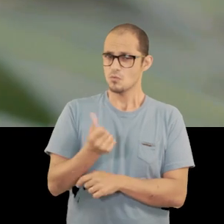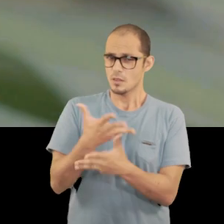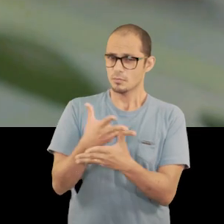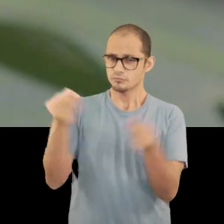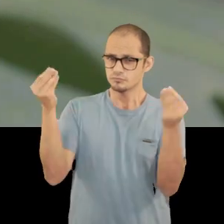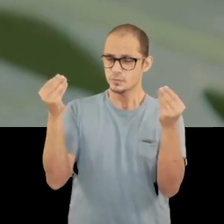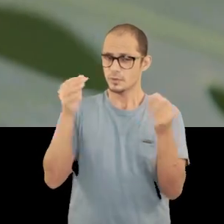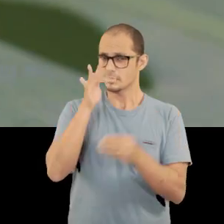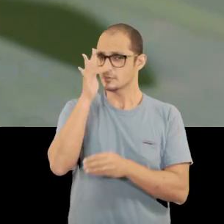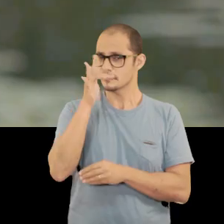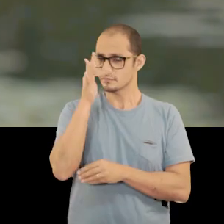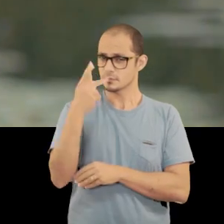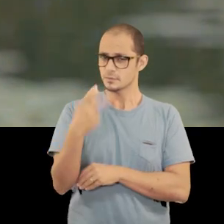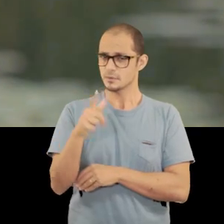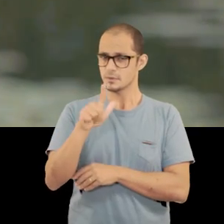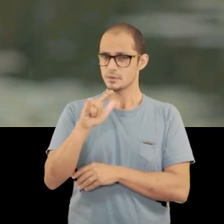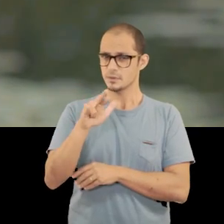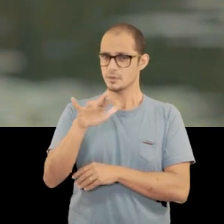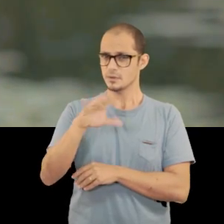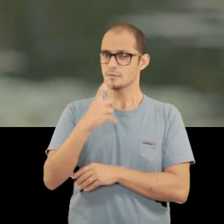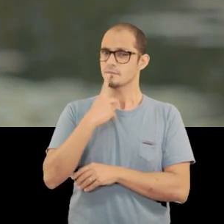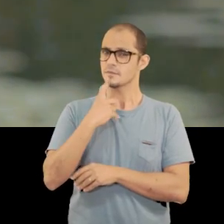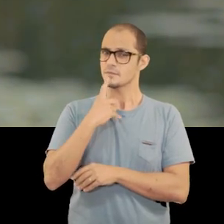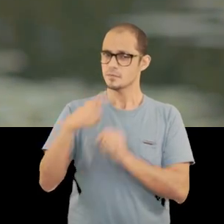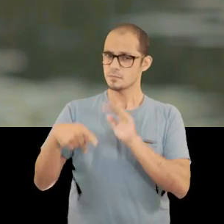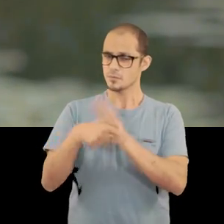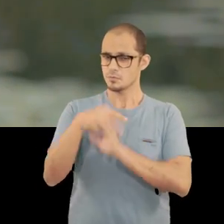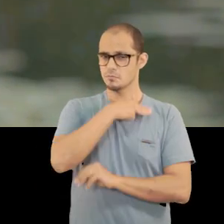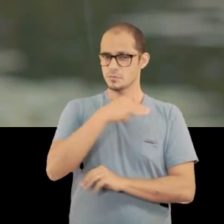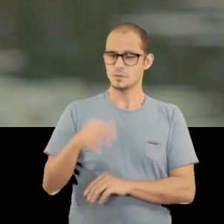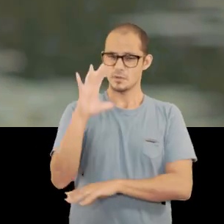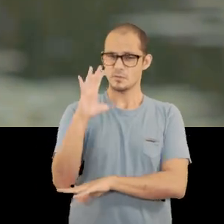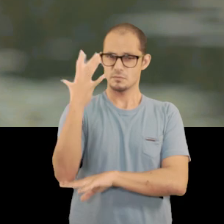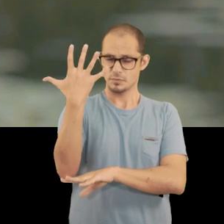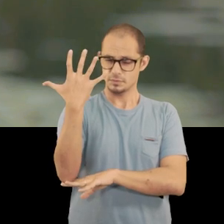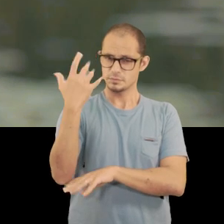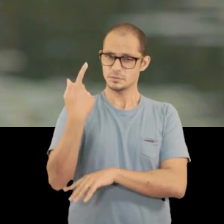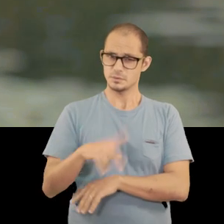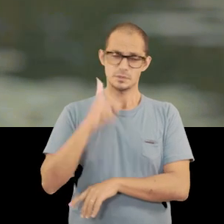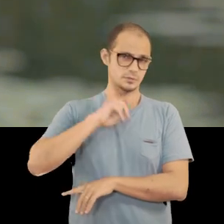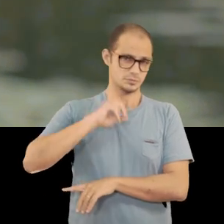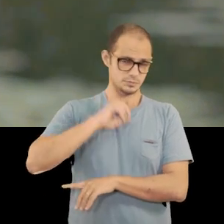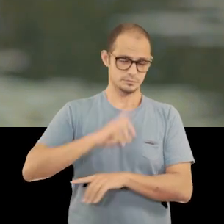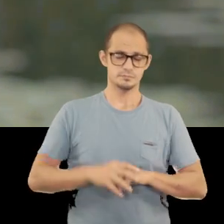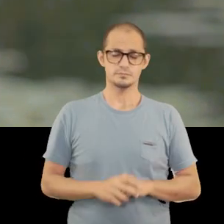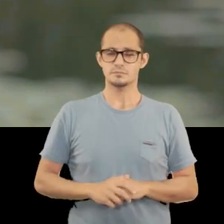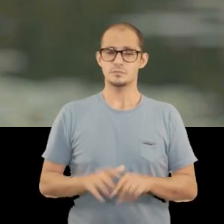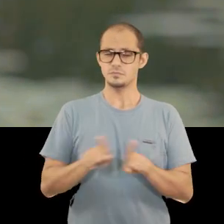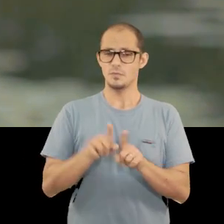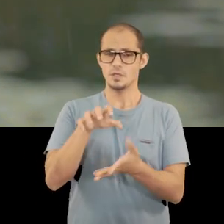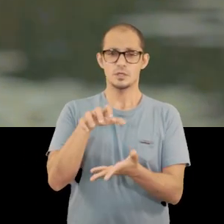de extinção da flora do Livro Vermelho do Ministério do Meio Ambiente e da flora do Estado de